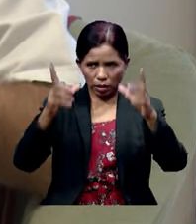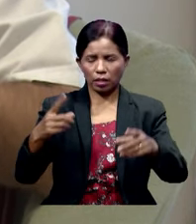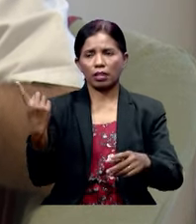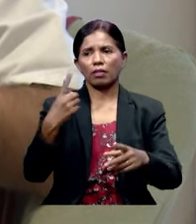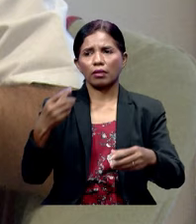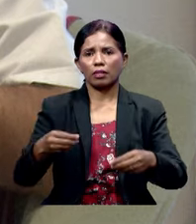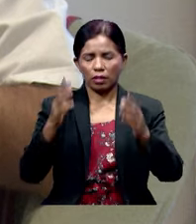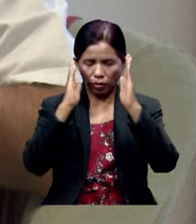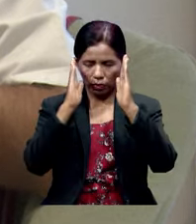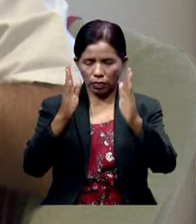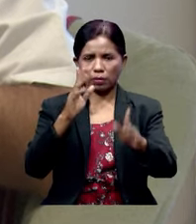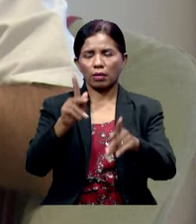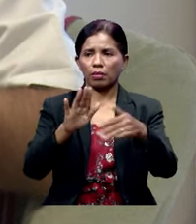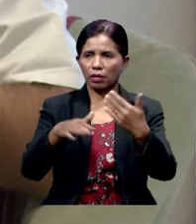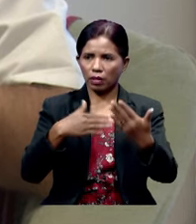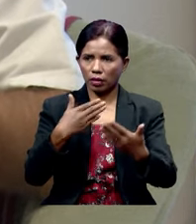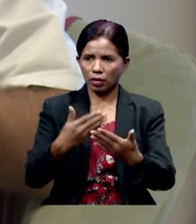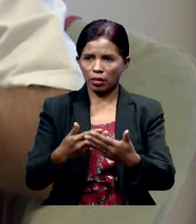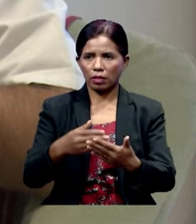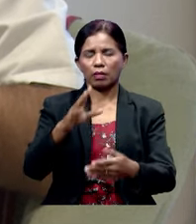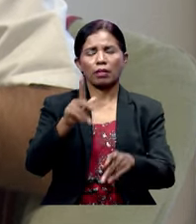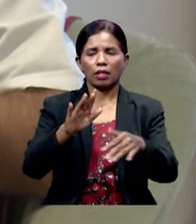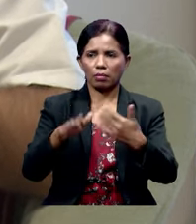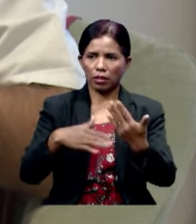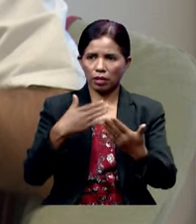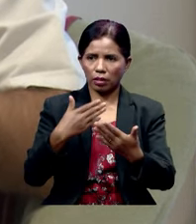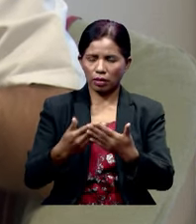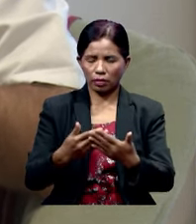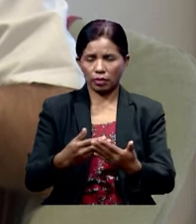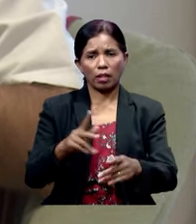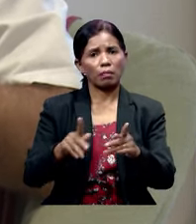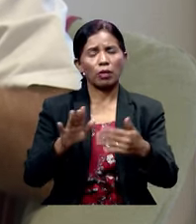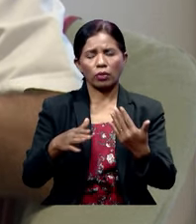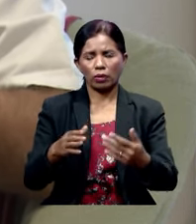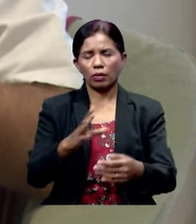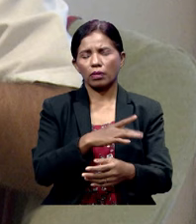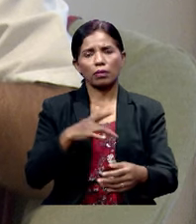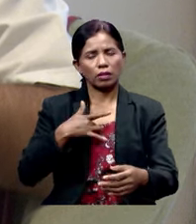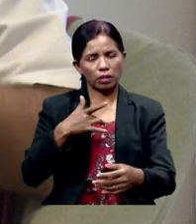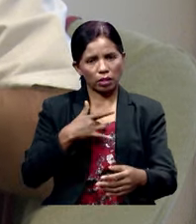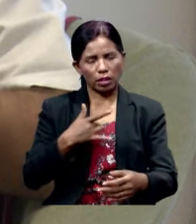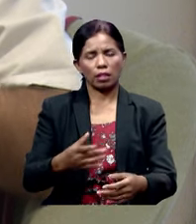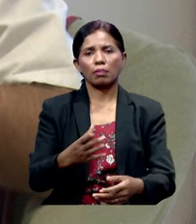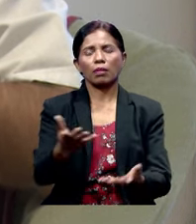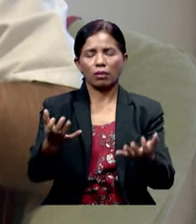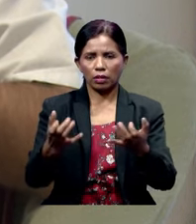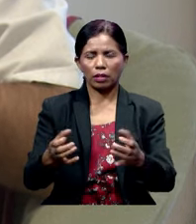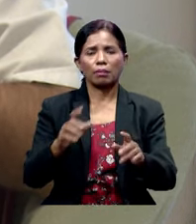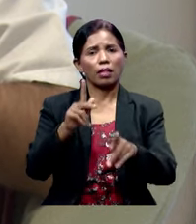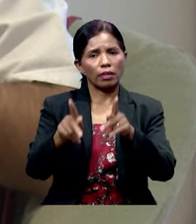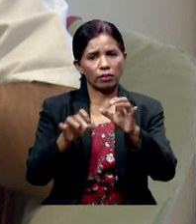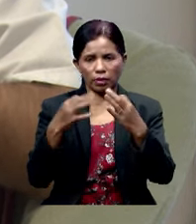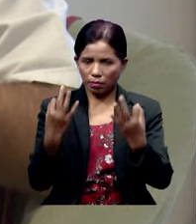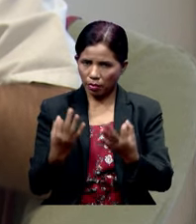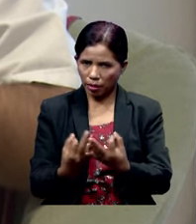próxima do povo foi no meio do povo foi ao lado do Povo nas famílias com as pessoas simples